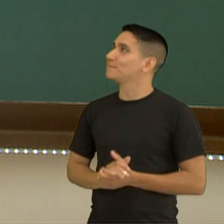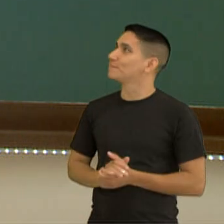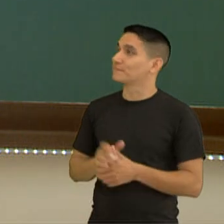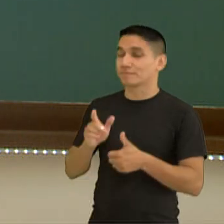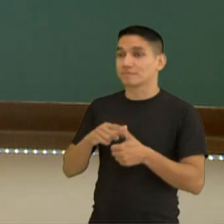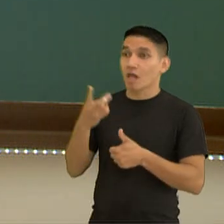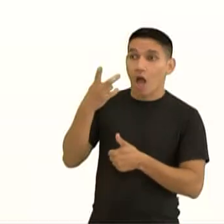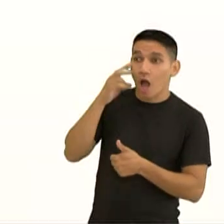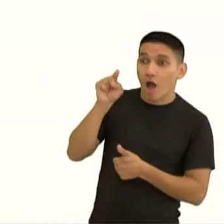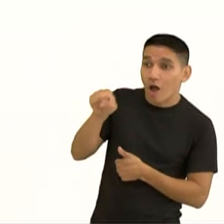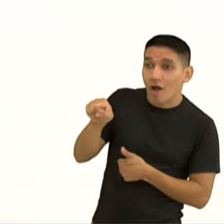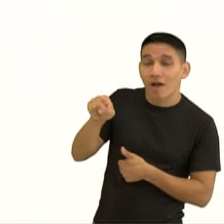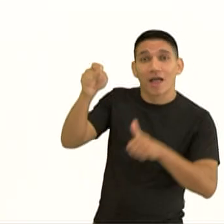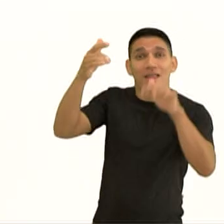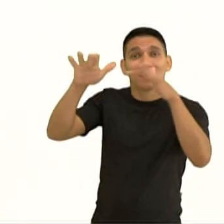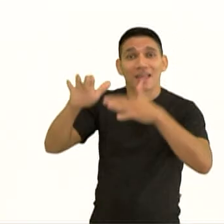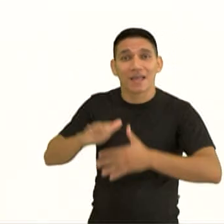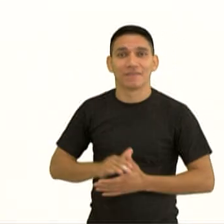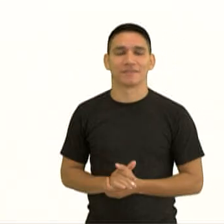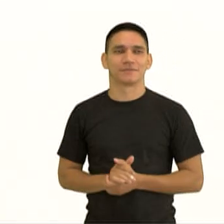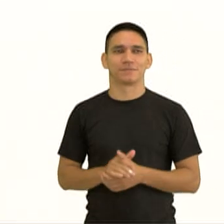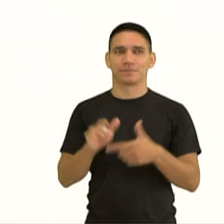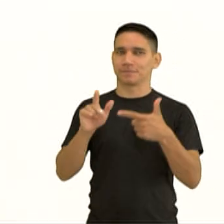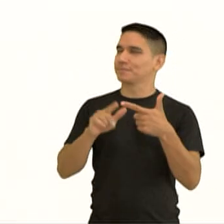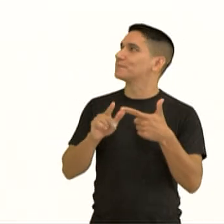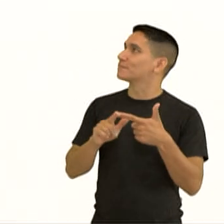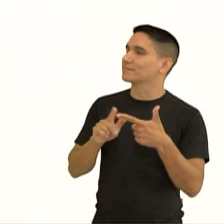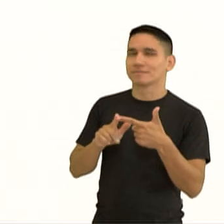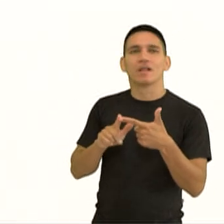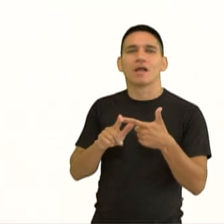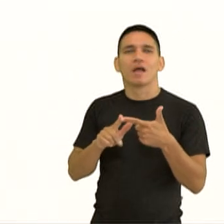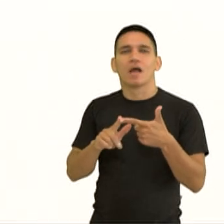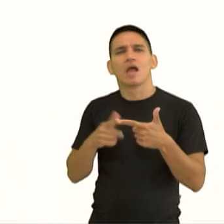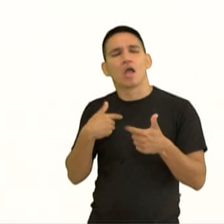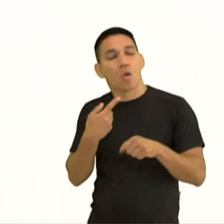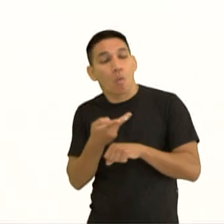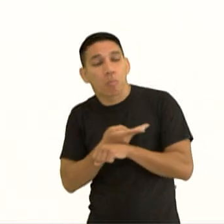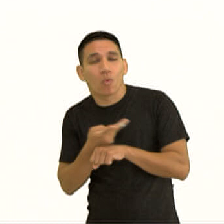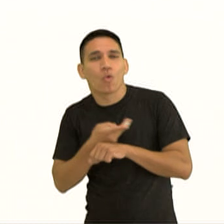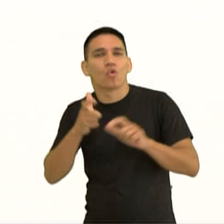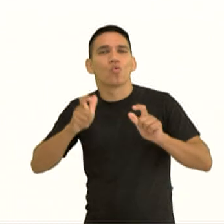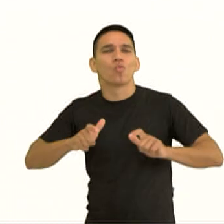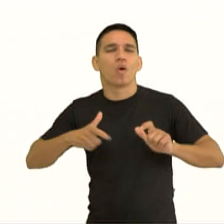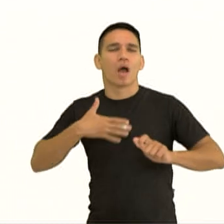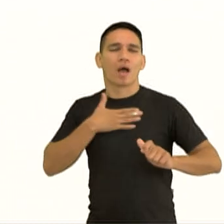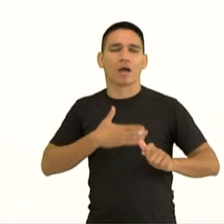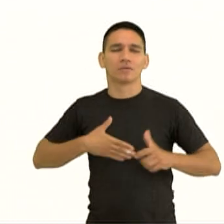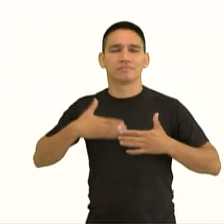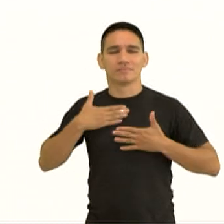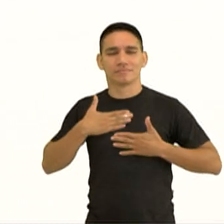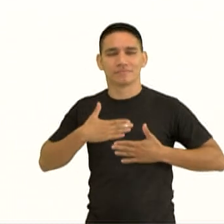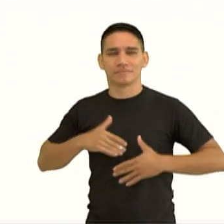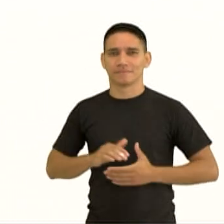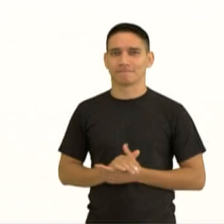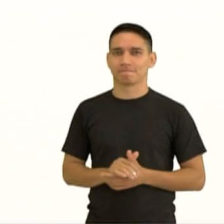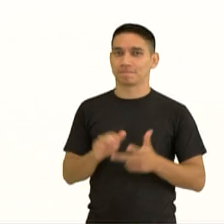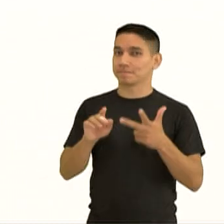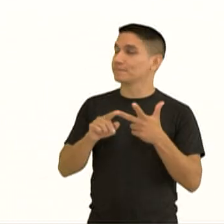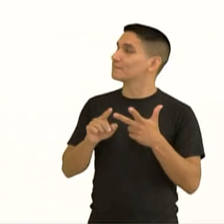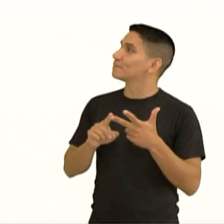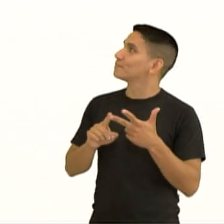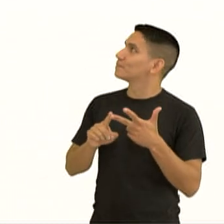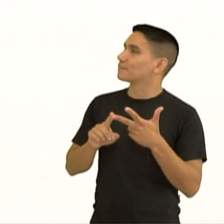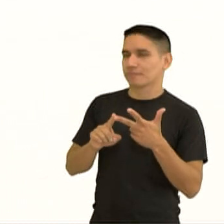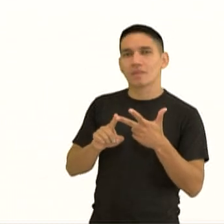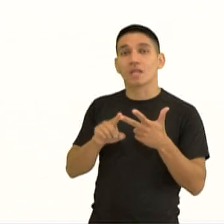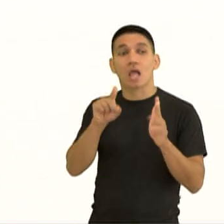nevando. Excuse me, I'm looking for a quiet place. Estou procurando por um lugar quieto. The children are watching TV